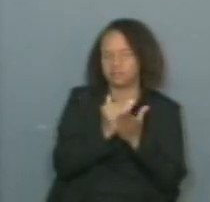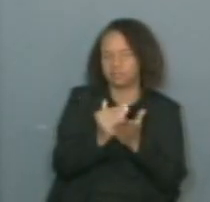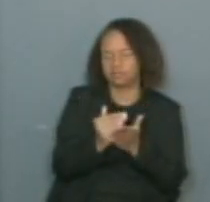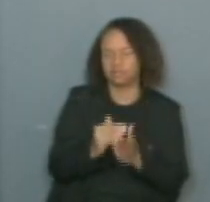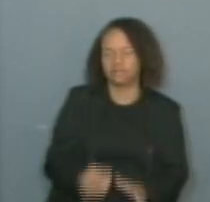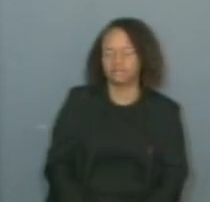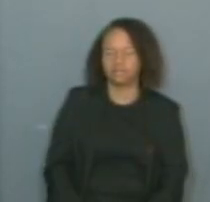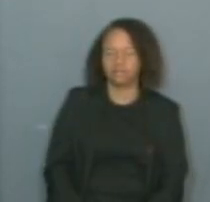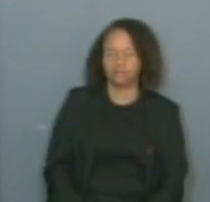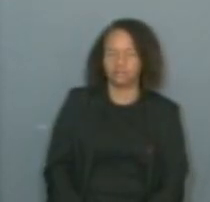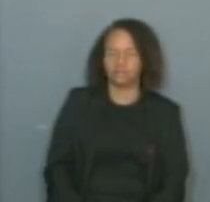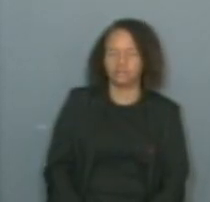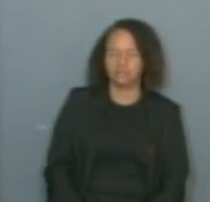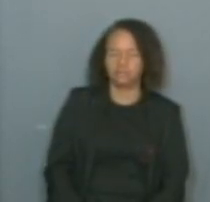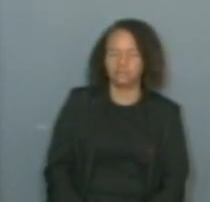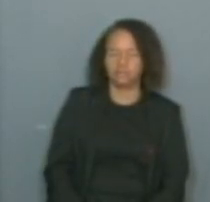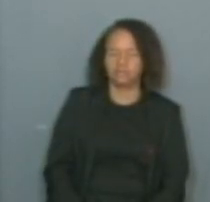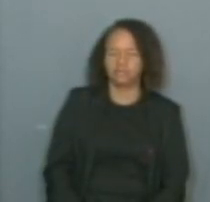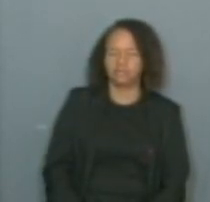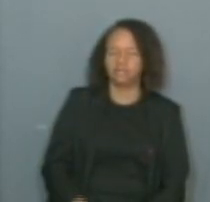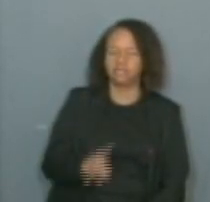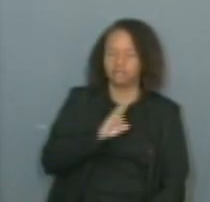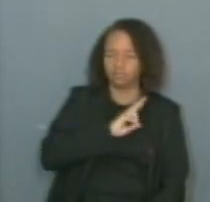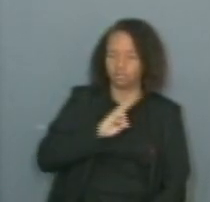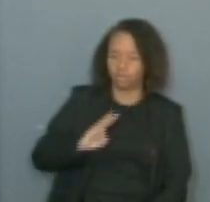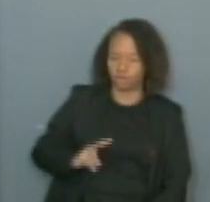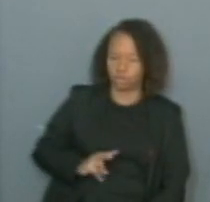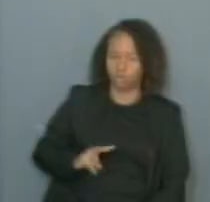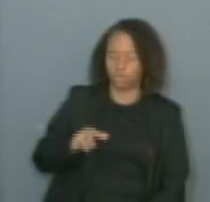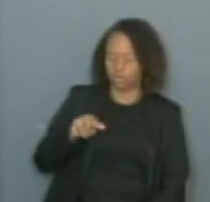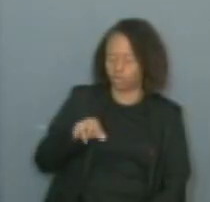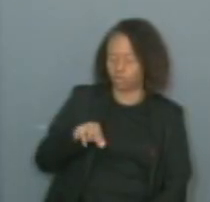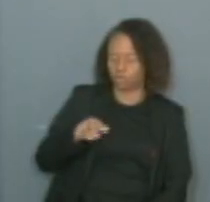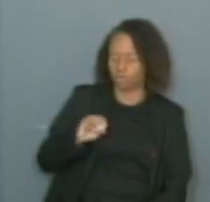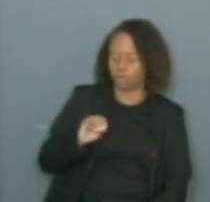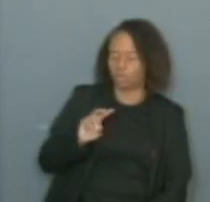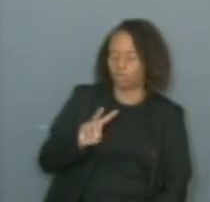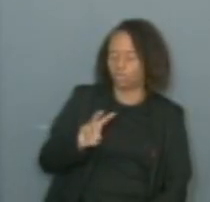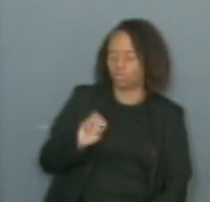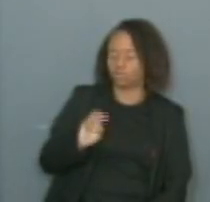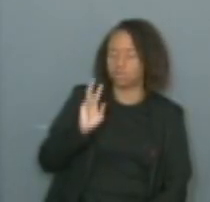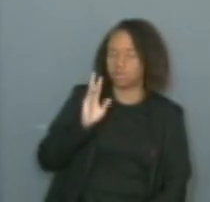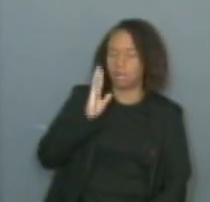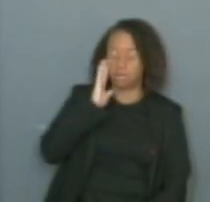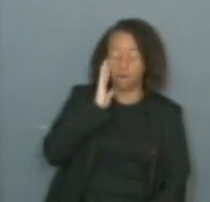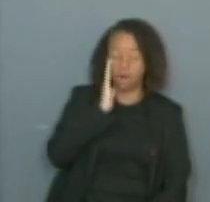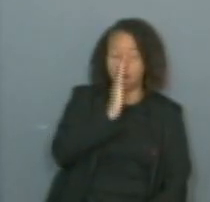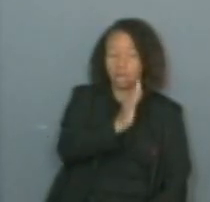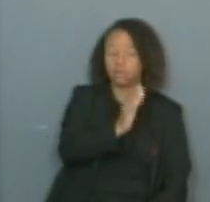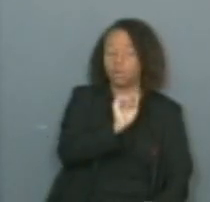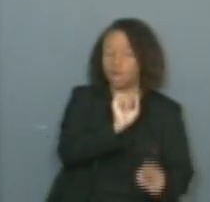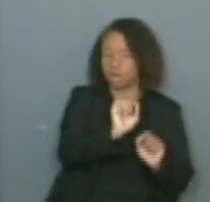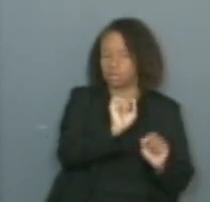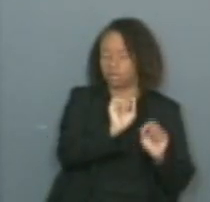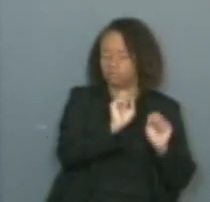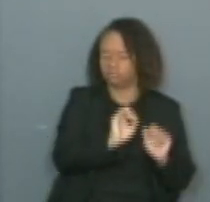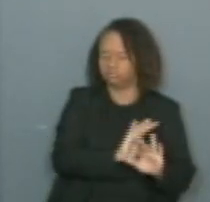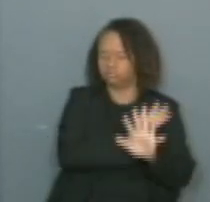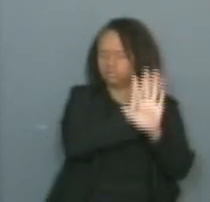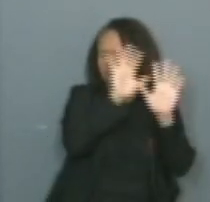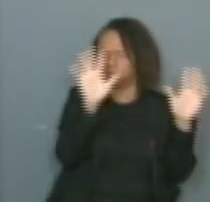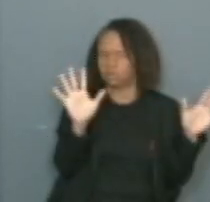palavras como vereador do Novo, olhando sempre para aquilo que envolve a